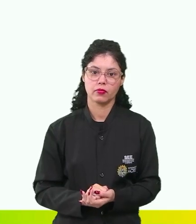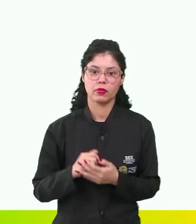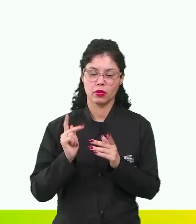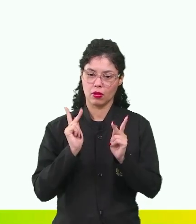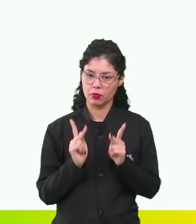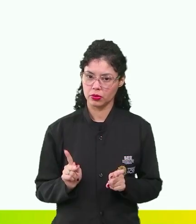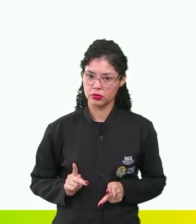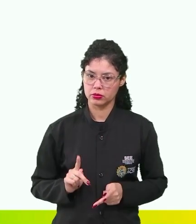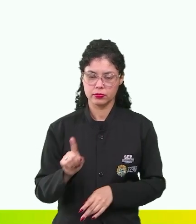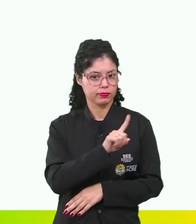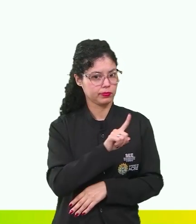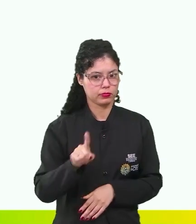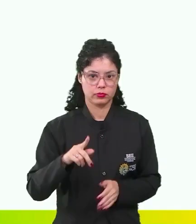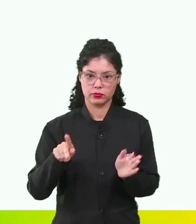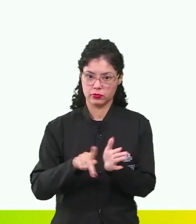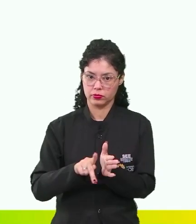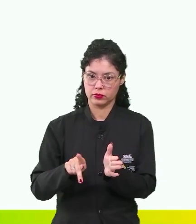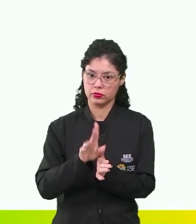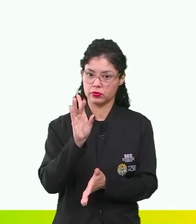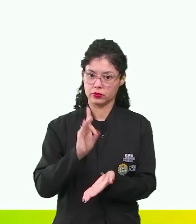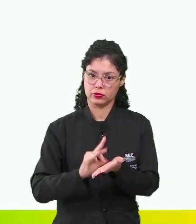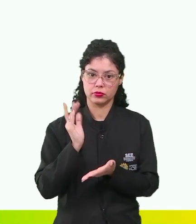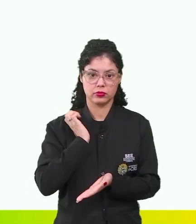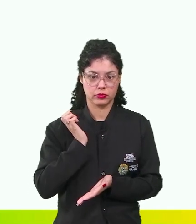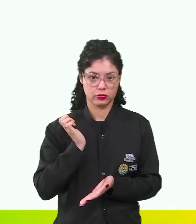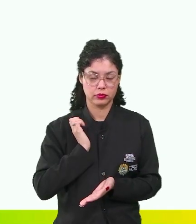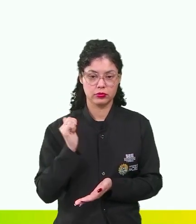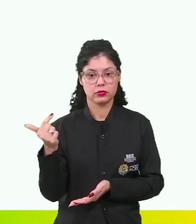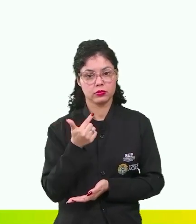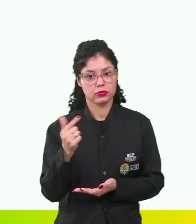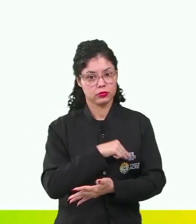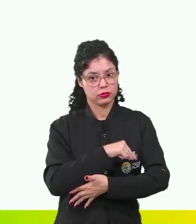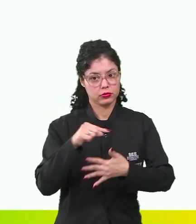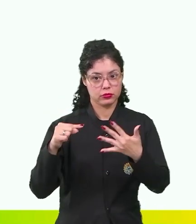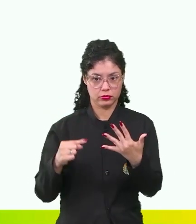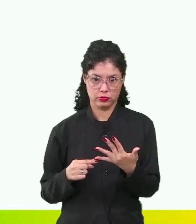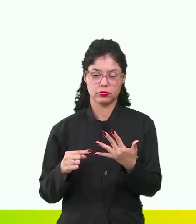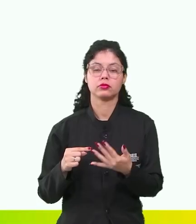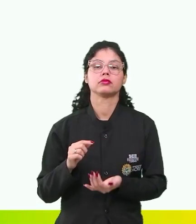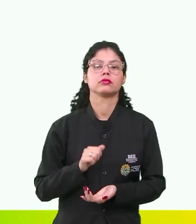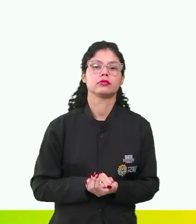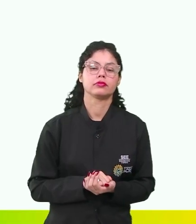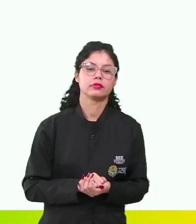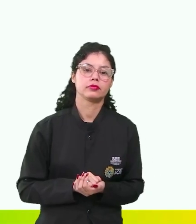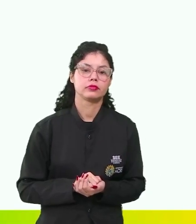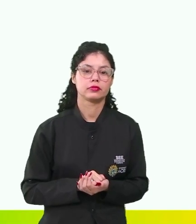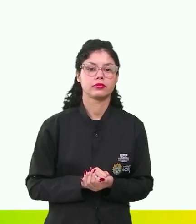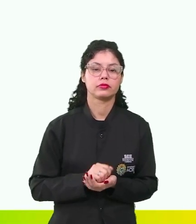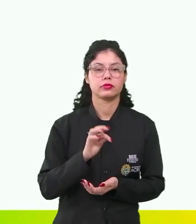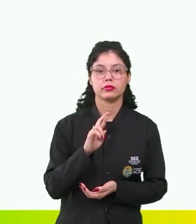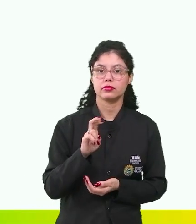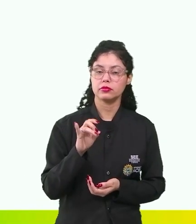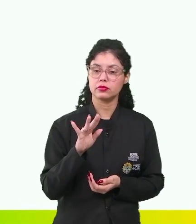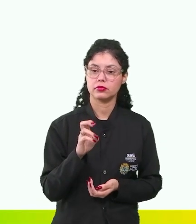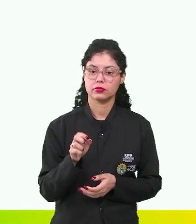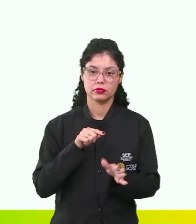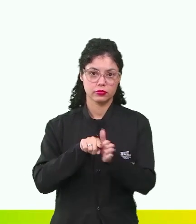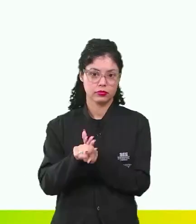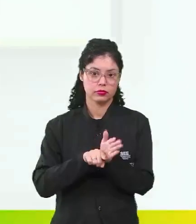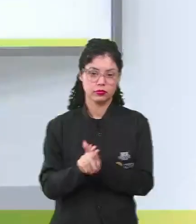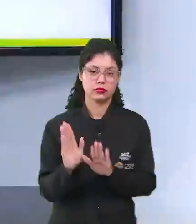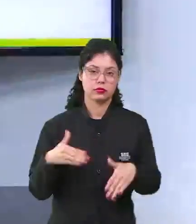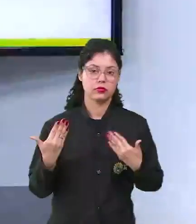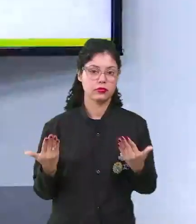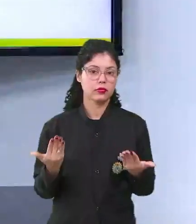um comportamento que não é típico de quem realmente é rico, segundo várias fontes de pesquisa.